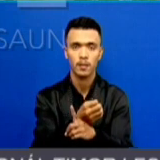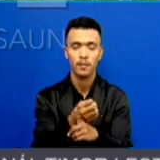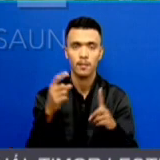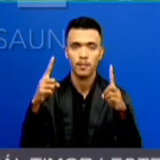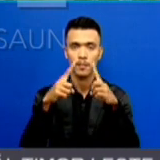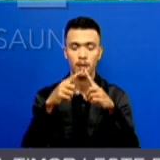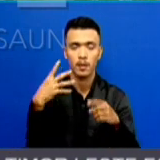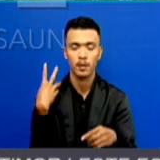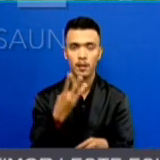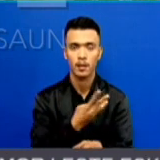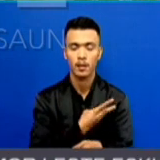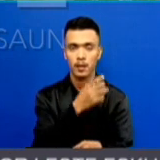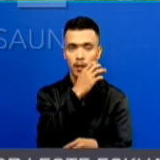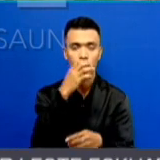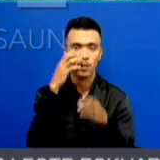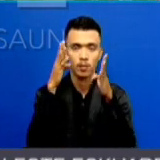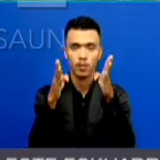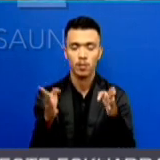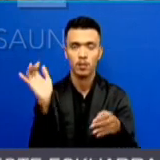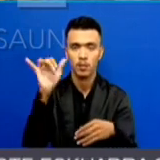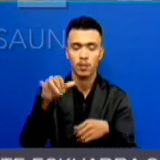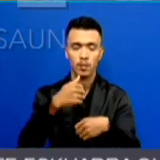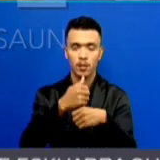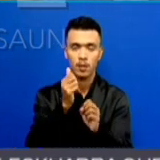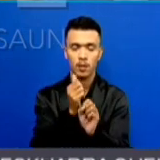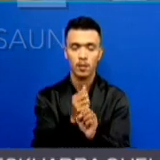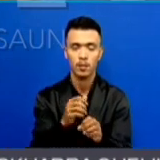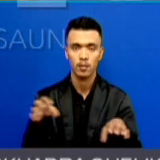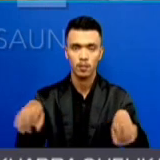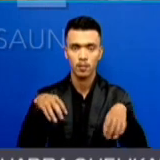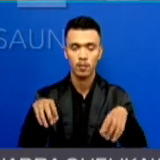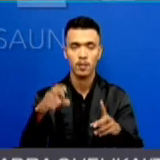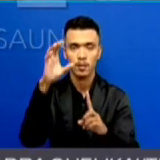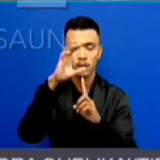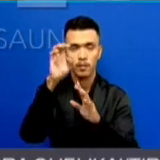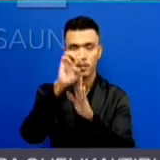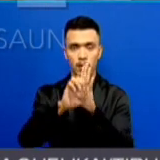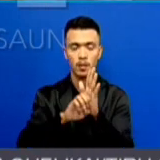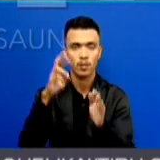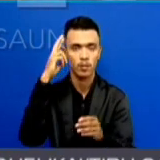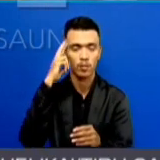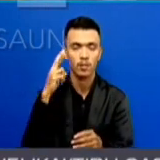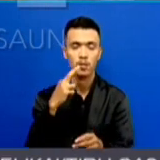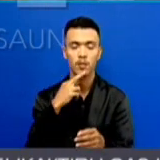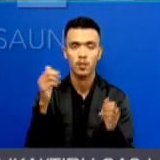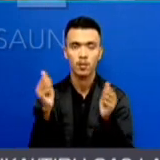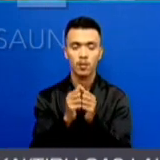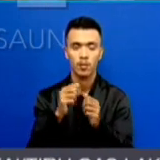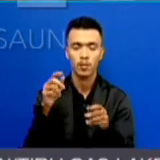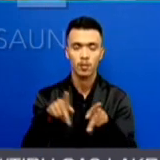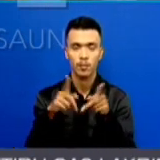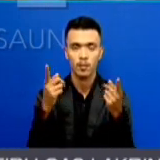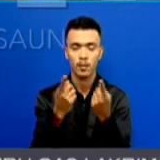ma itenia agricultor sira halu produção. Entretanto, chefe estado Zera Mzorta aprecia a iniciativa